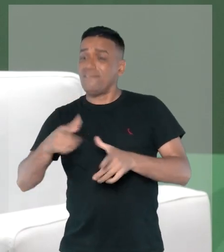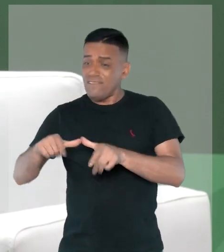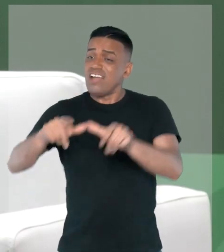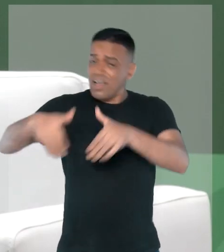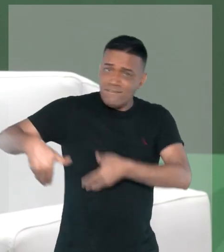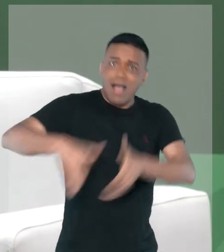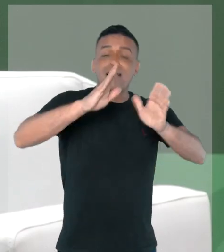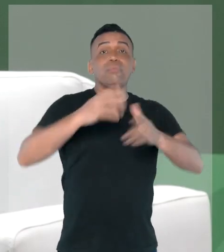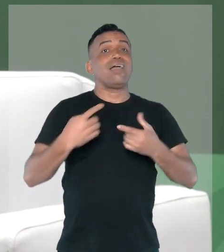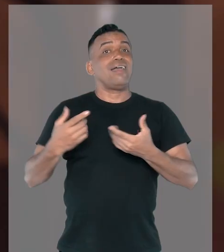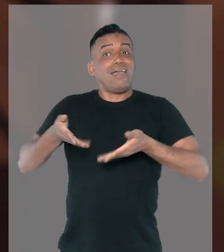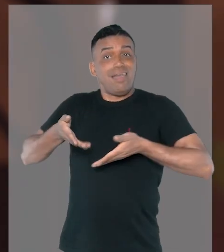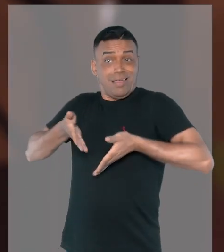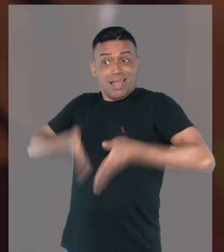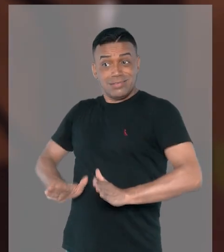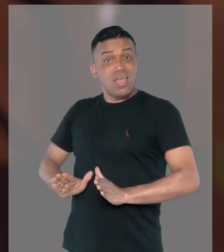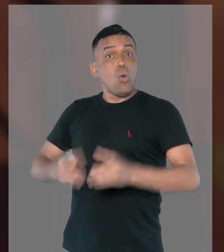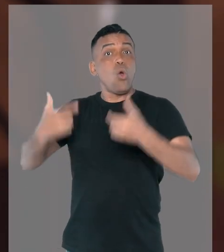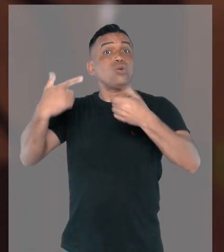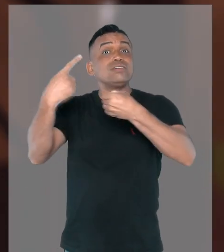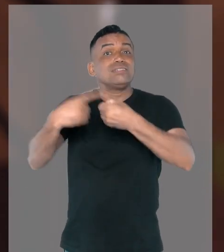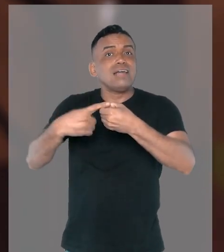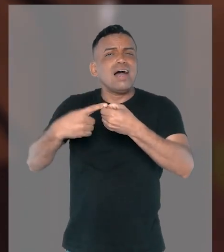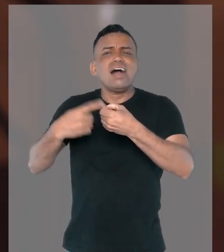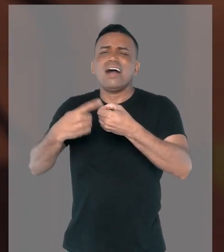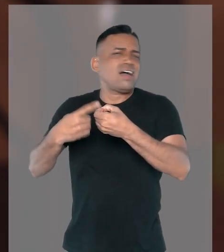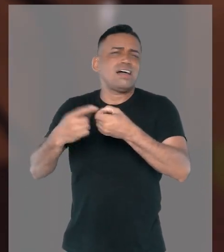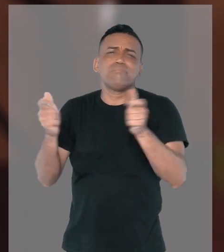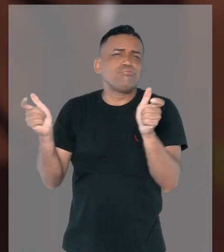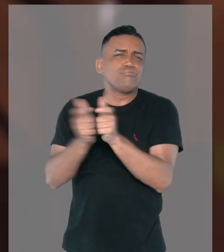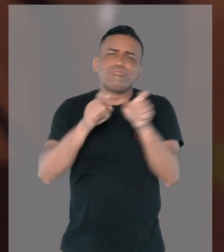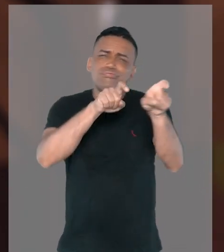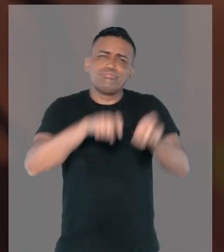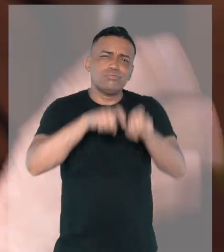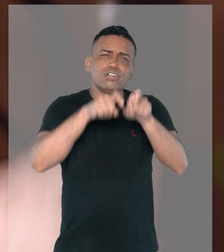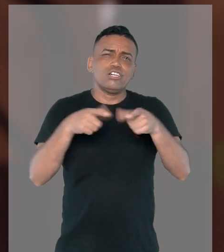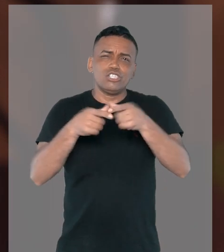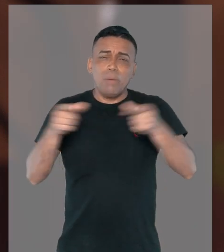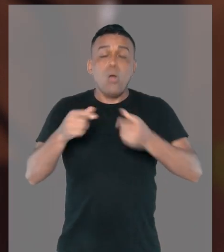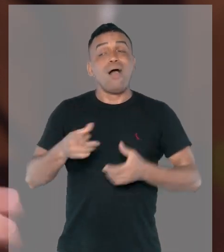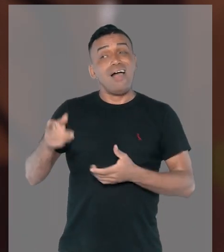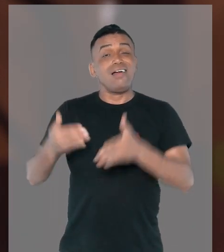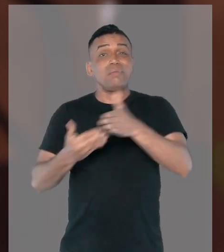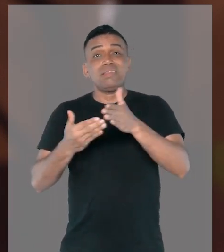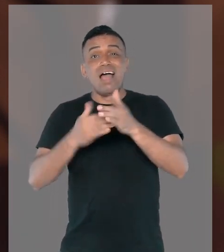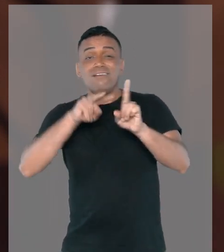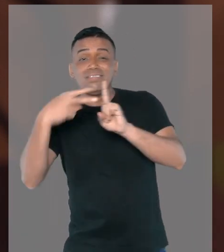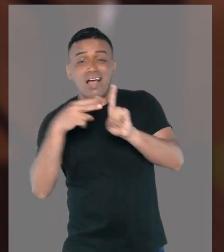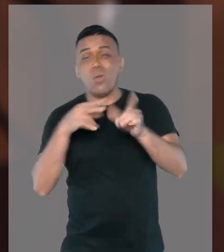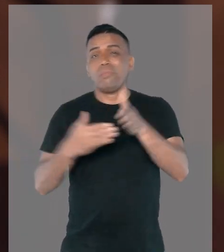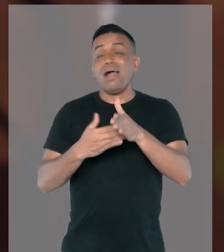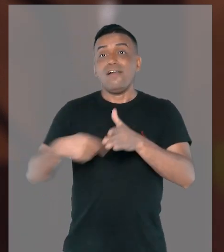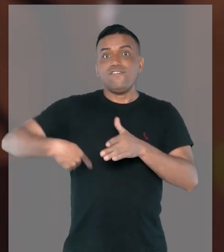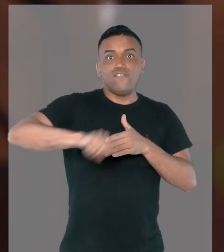ela nasceu numa província pequena do Japão e ela tinha uma visão mais limitada do mundo. Então, ele fazia que ela fosse para cá e para lá. Então, ela foi à